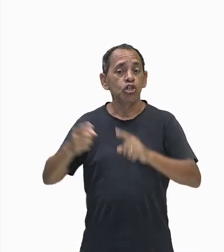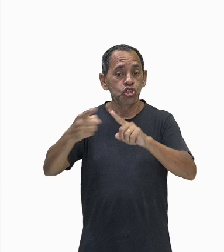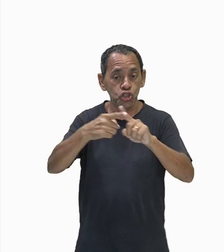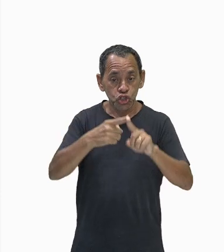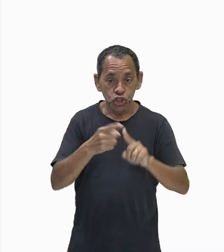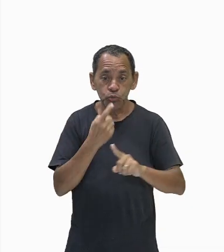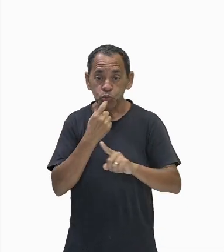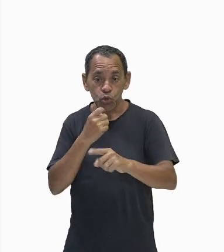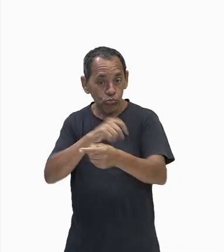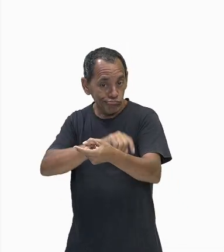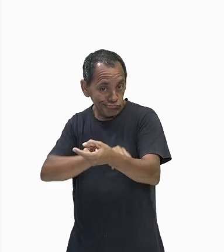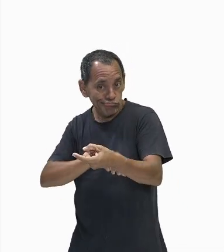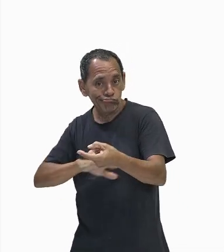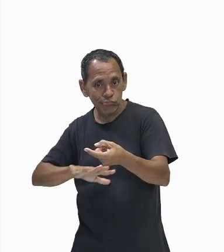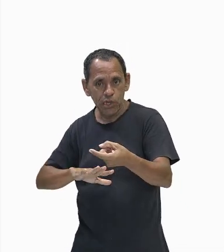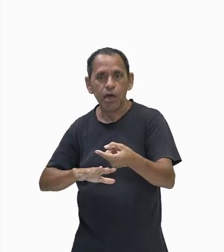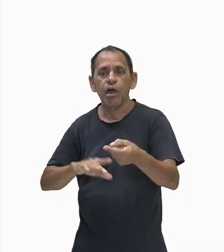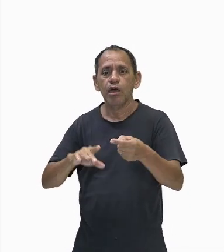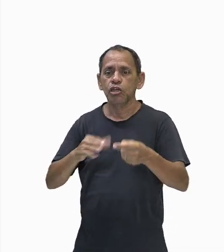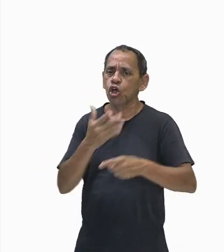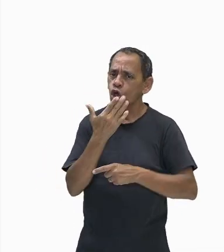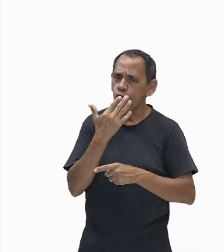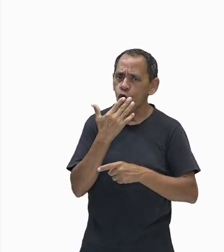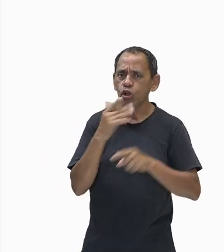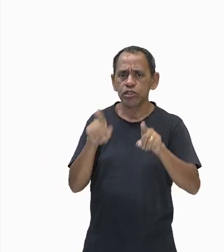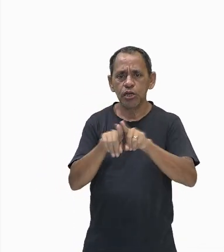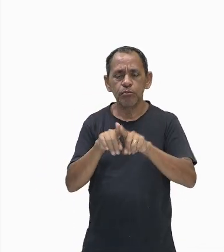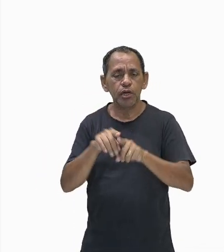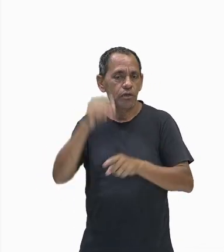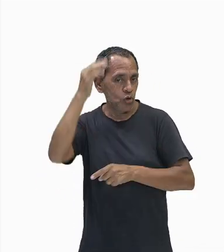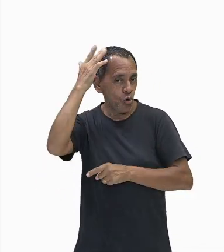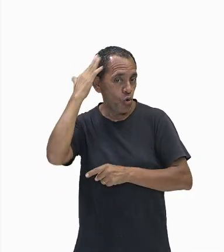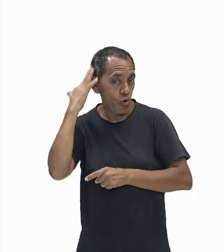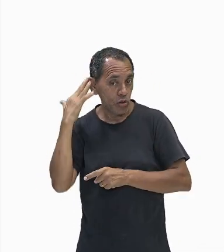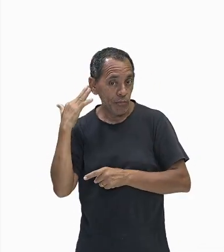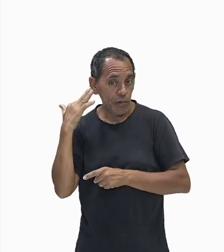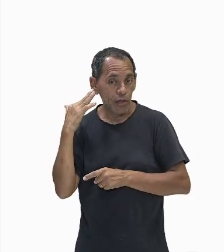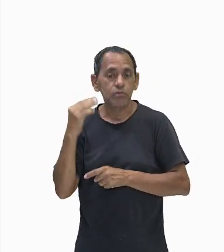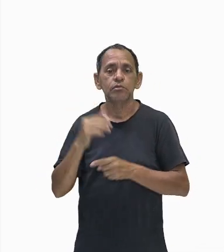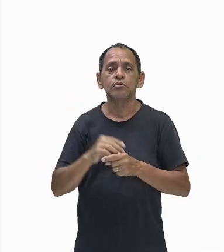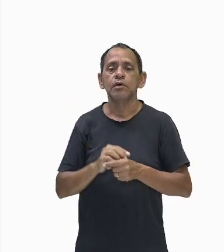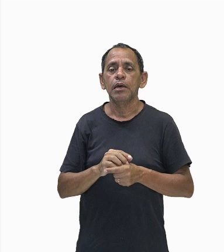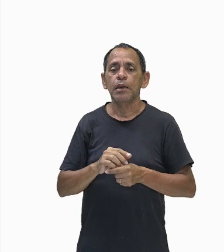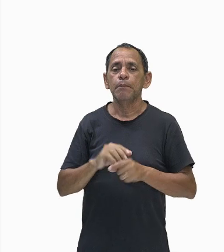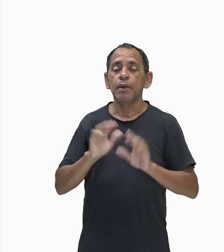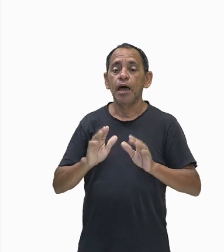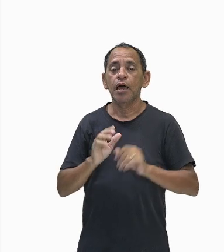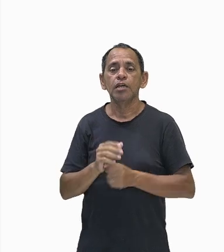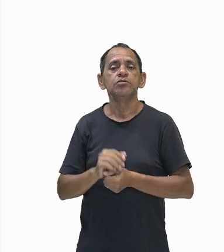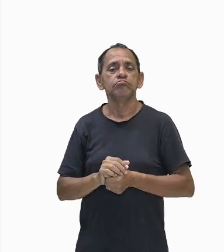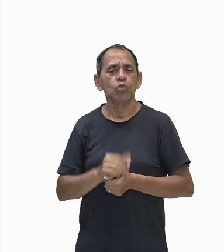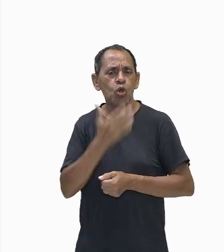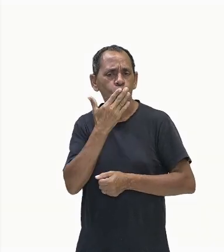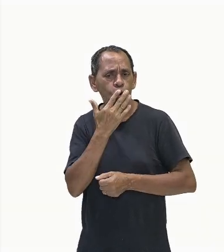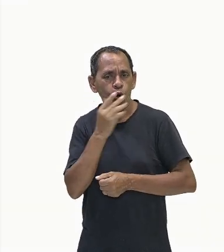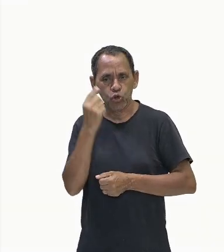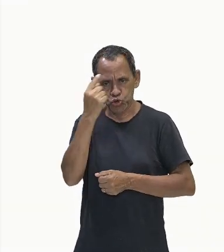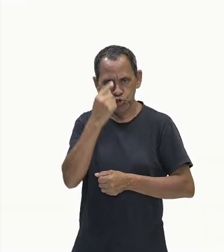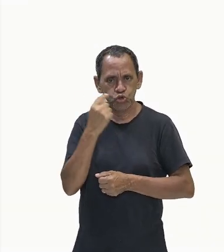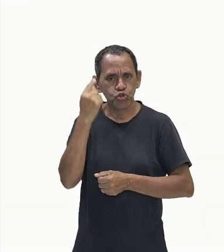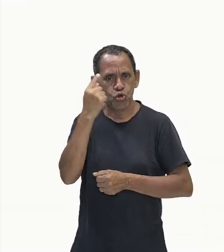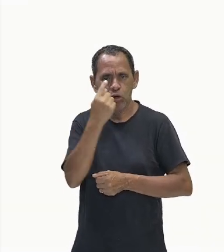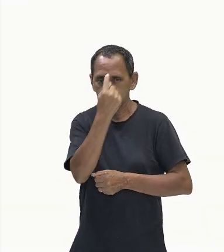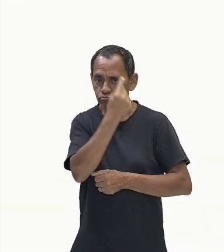sanguíneo. A cor, eu falei ainda agora a cor do cabelo, mas cor dos olhos, agora a cor do cabelo, tá? Aqui.